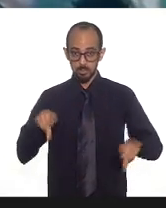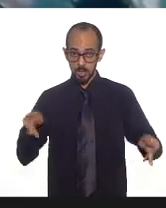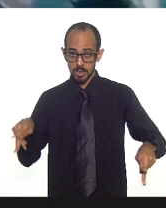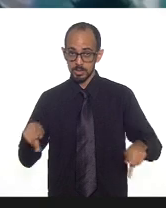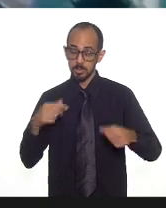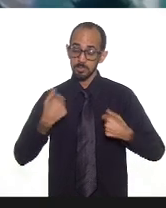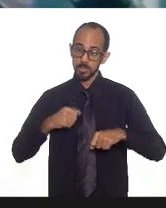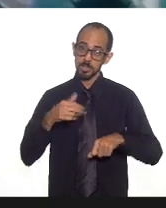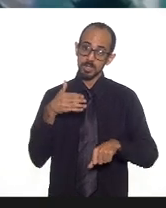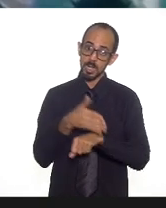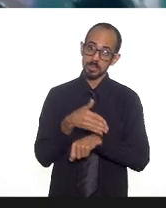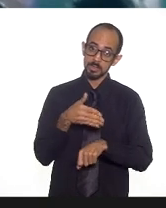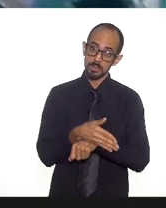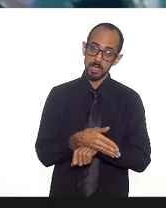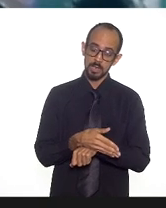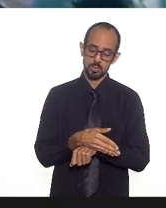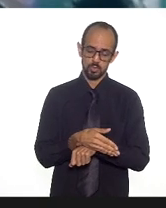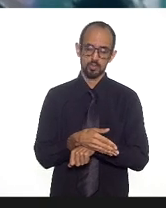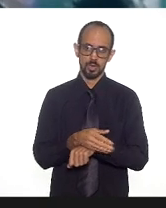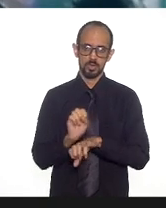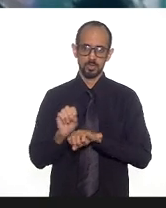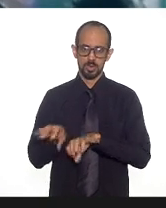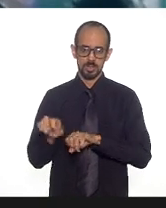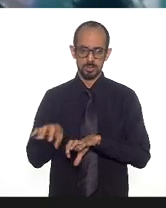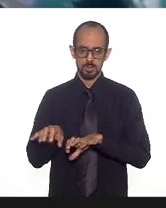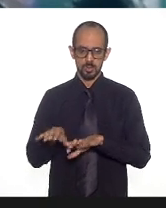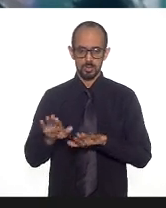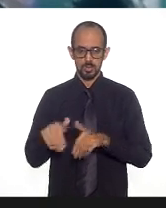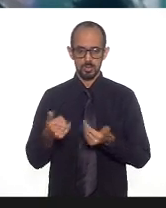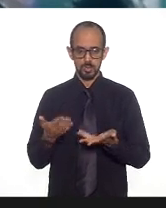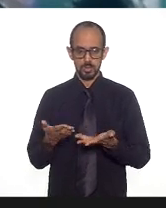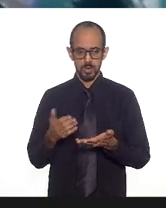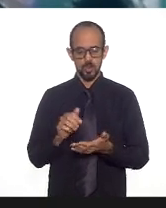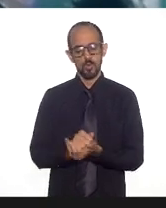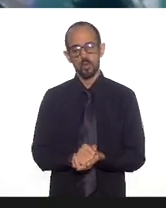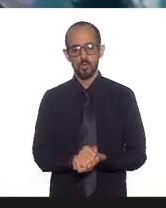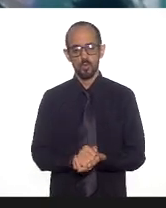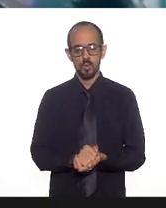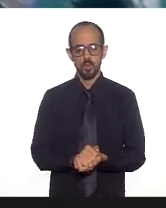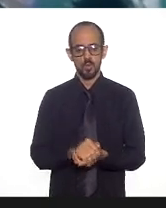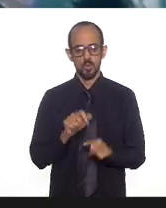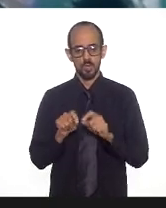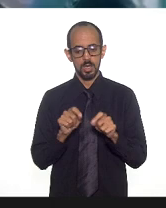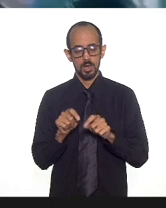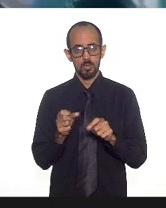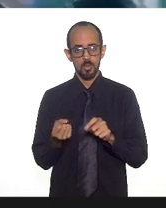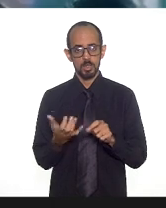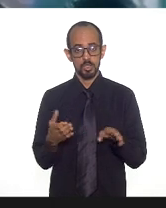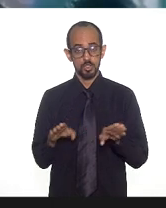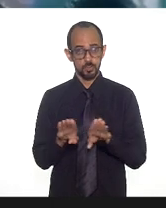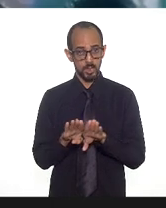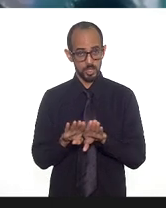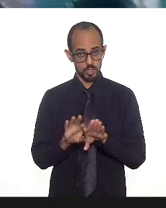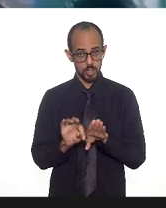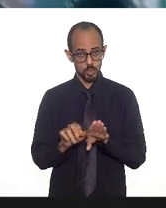acesso à educação. Então, reforçando isso que o Luiz está dizendo, à medida em que a gente fecha turno, à medida em que a gente